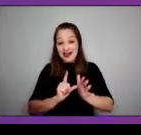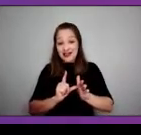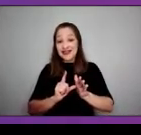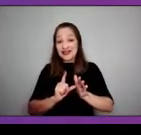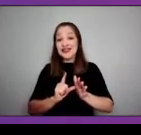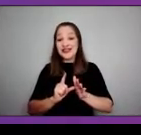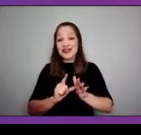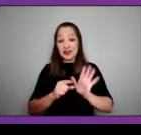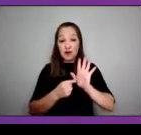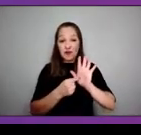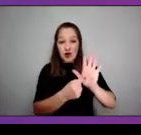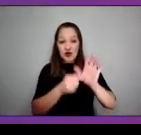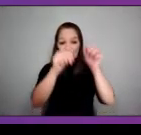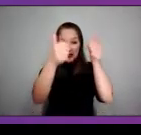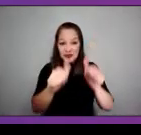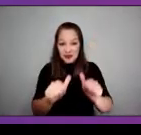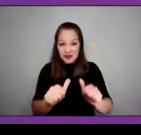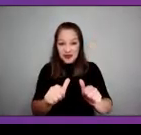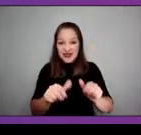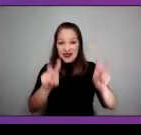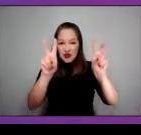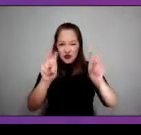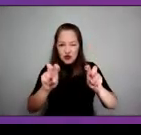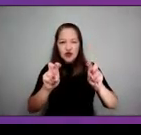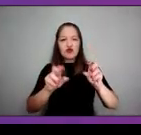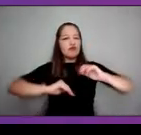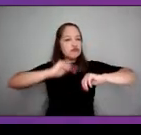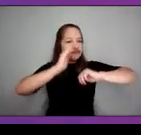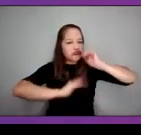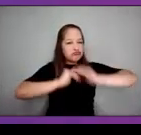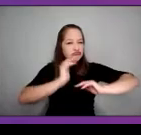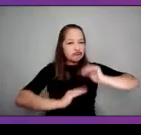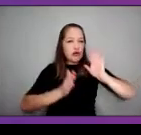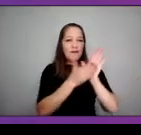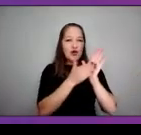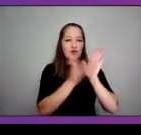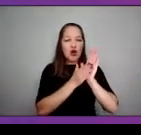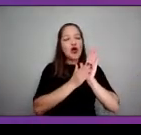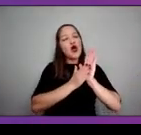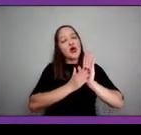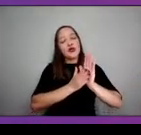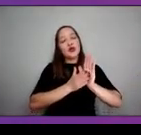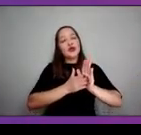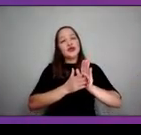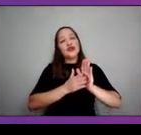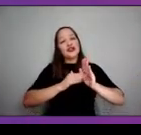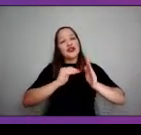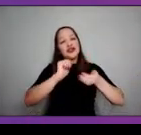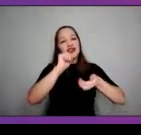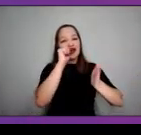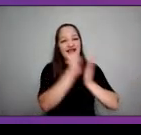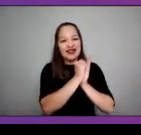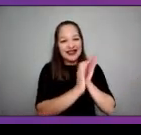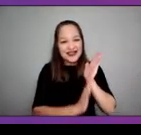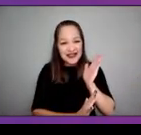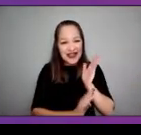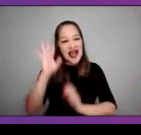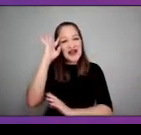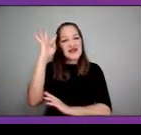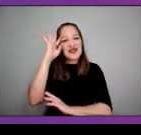que remete um pouco essa questão das dinâmicas né das propostas de exercício quer fazer uma reflexão em cima do que você falou aí